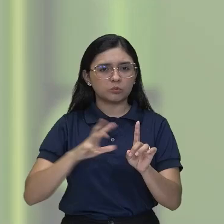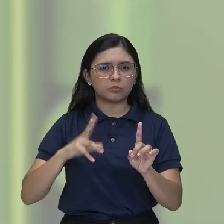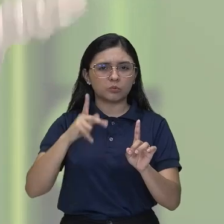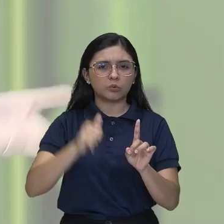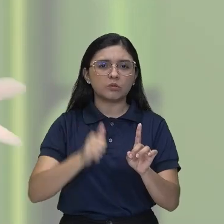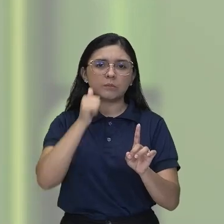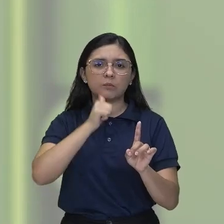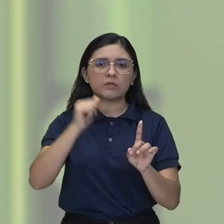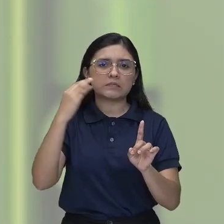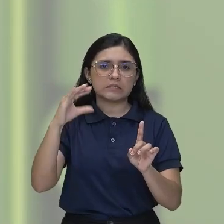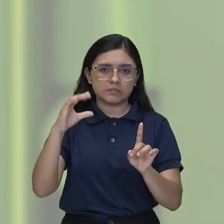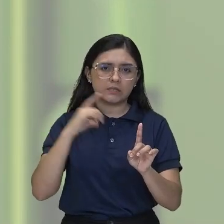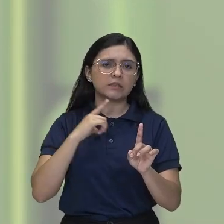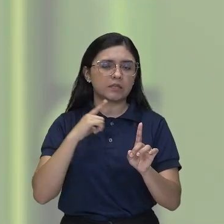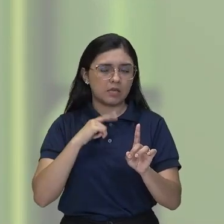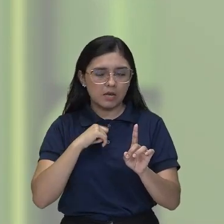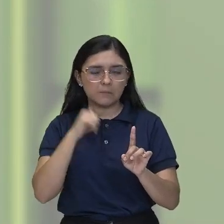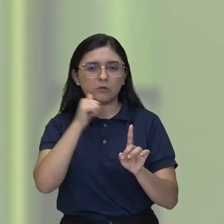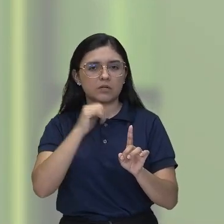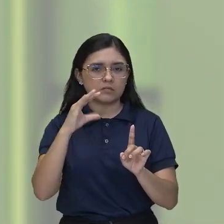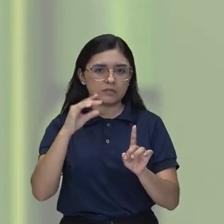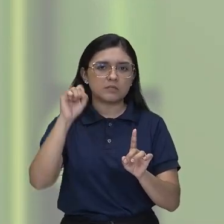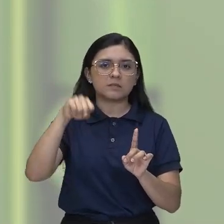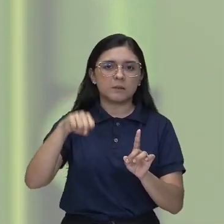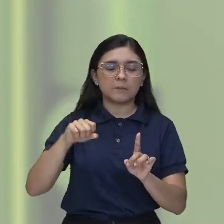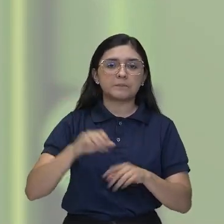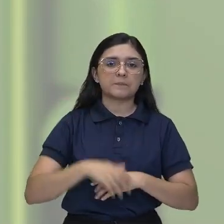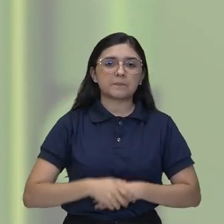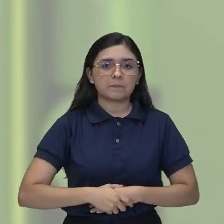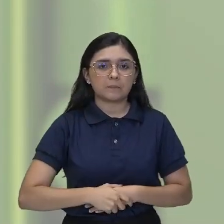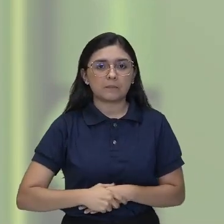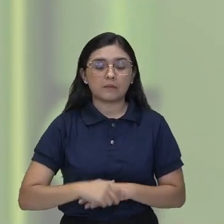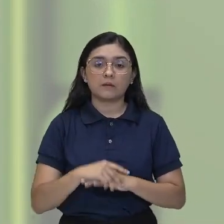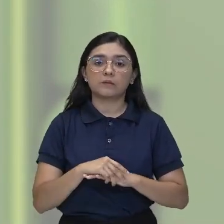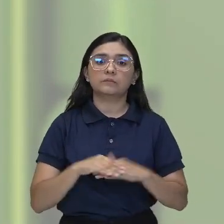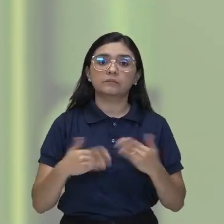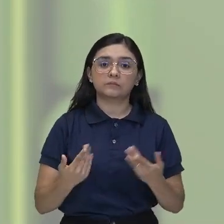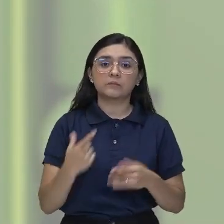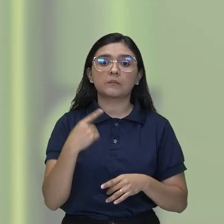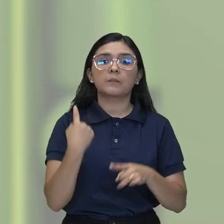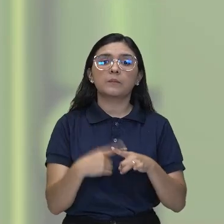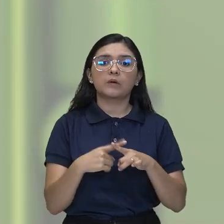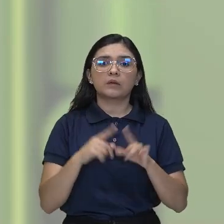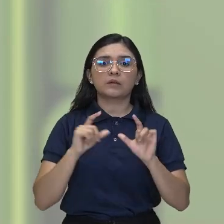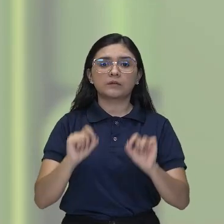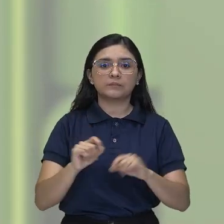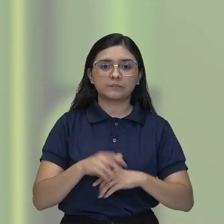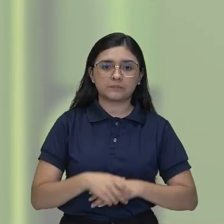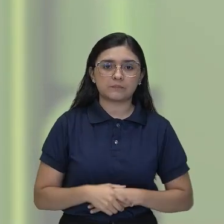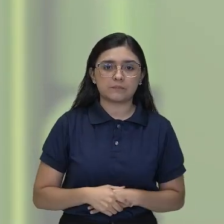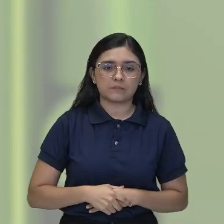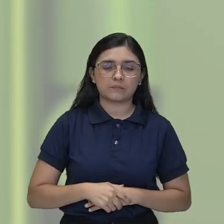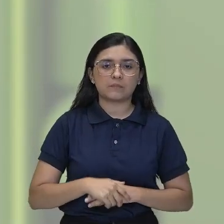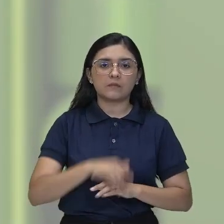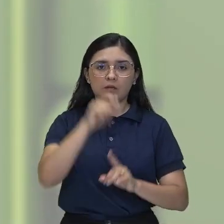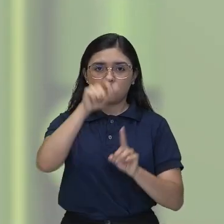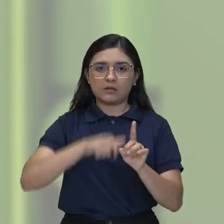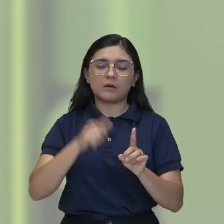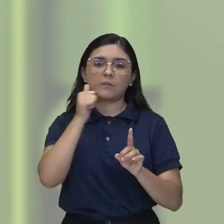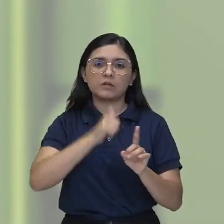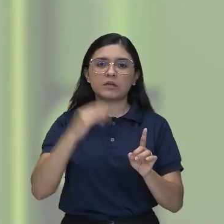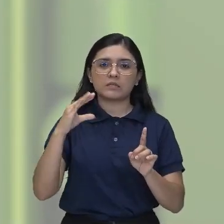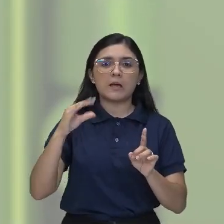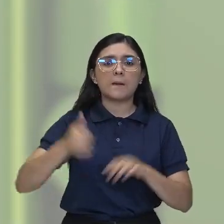seja, temos mulheres cientistas também, porque a Edith Clark, ela foi a primeira